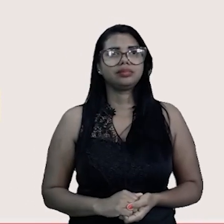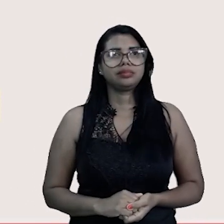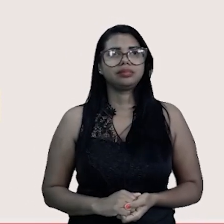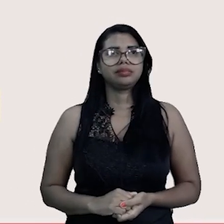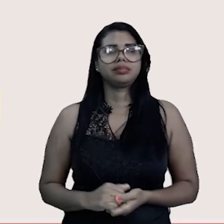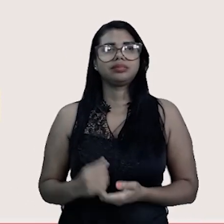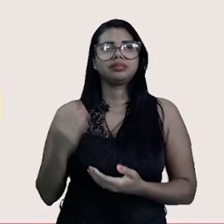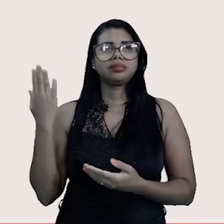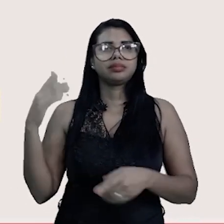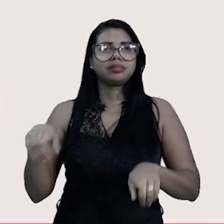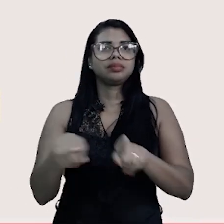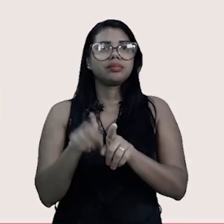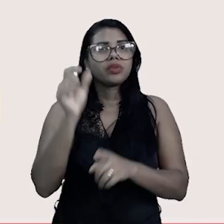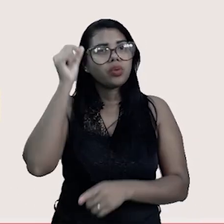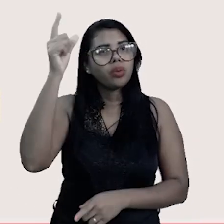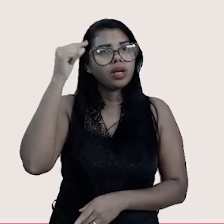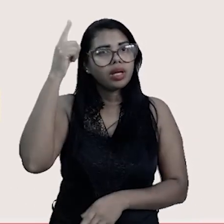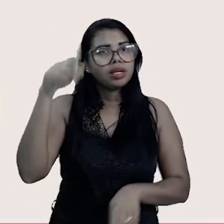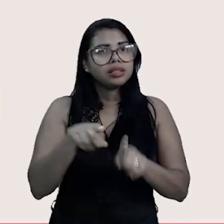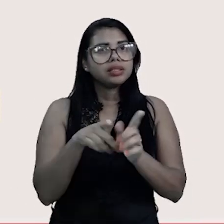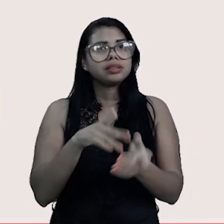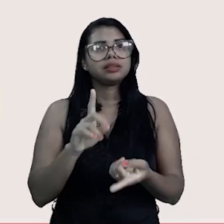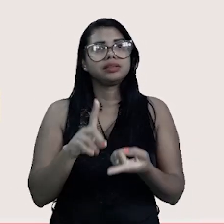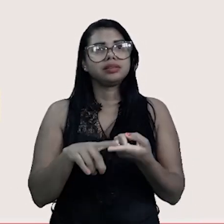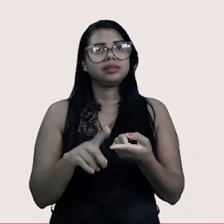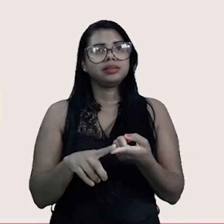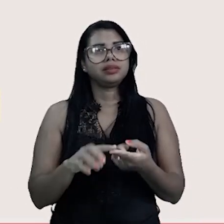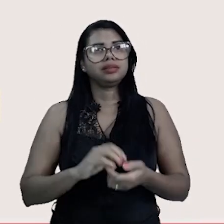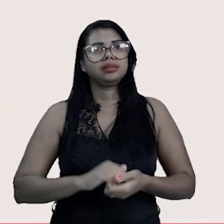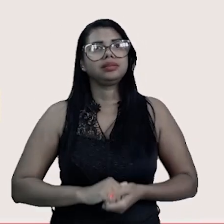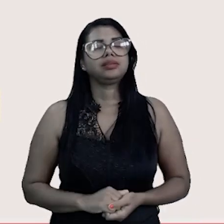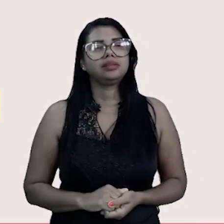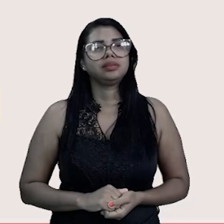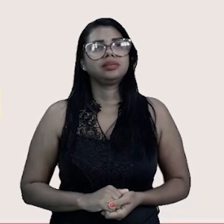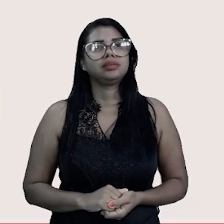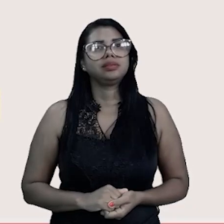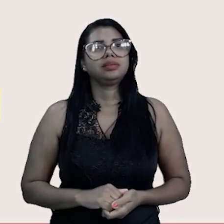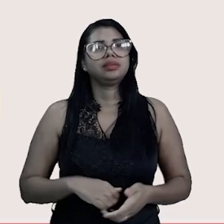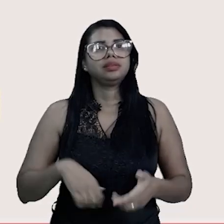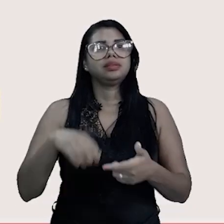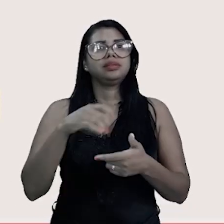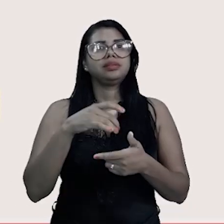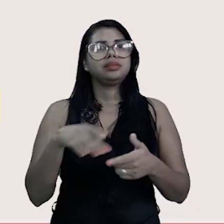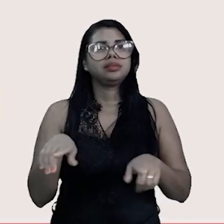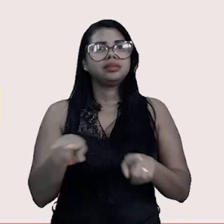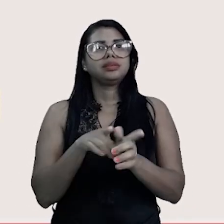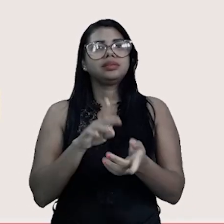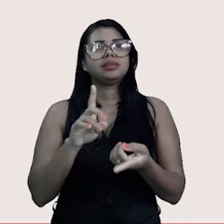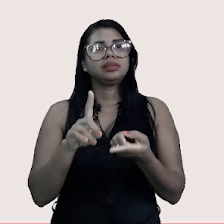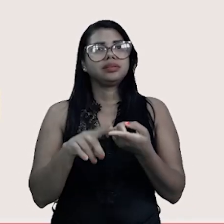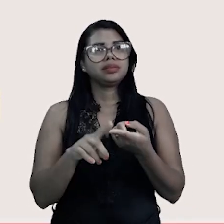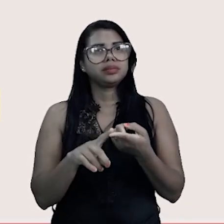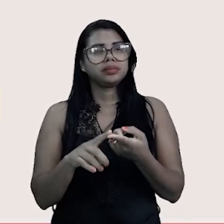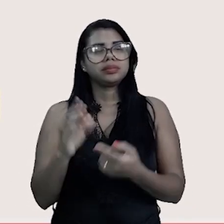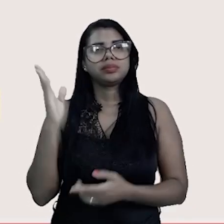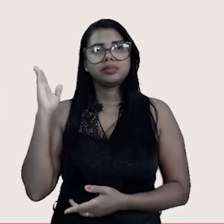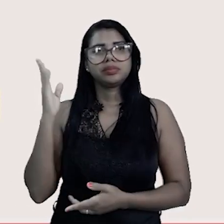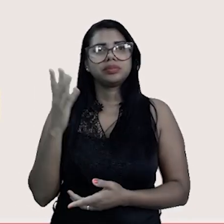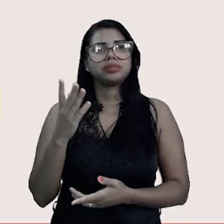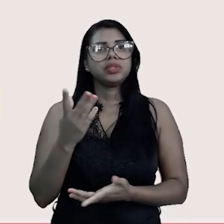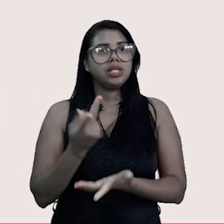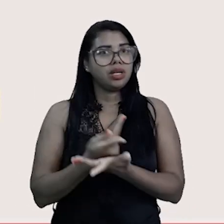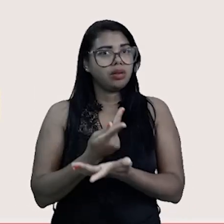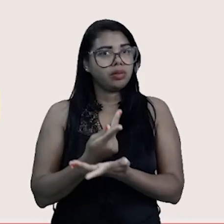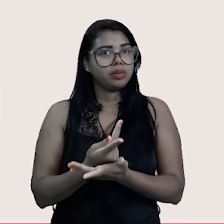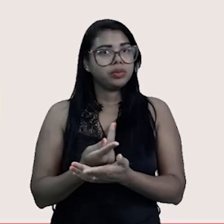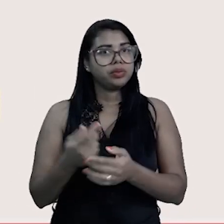com a ideia. A concordância, a silepse, ela é considerada, né, um erro de concordância, sim,